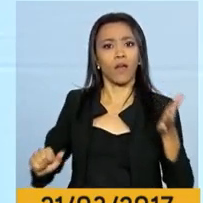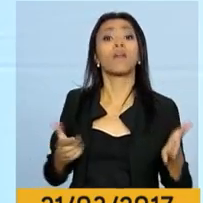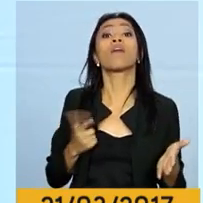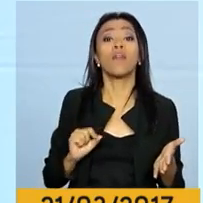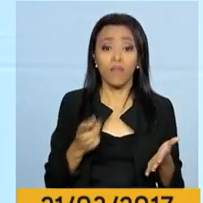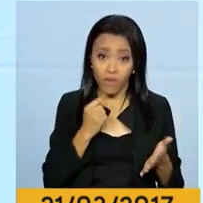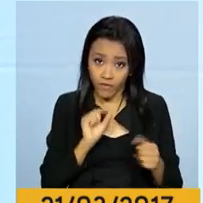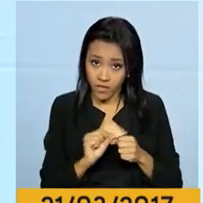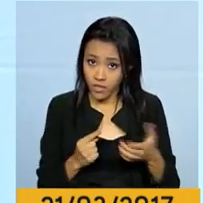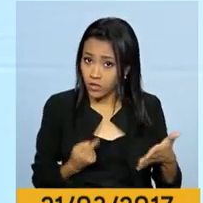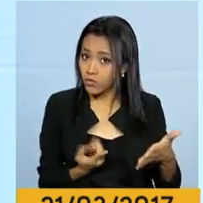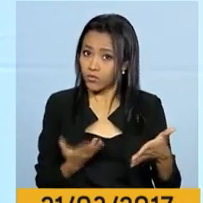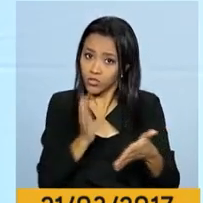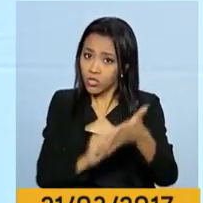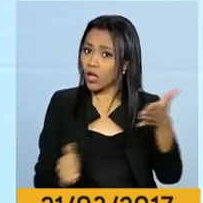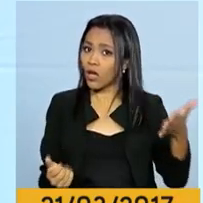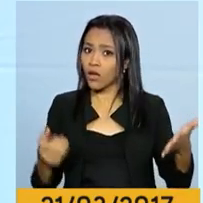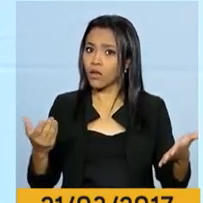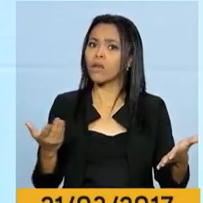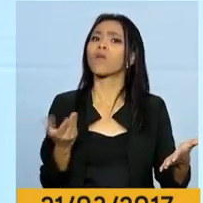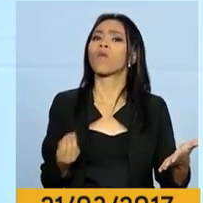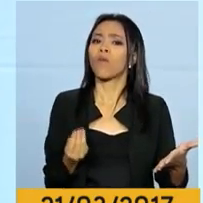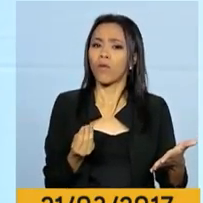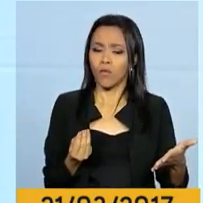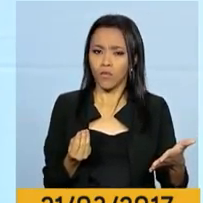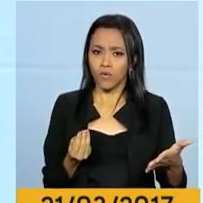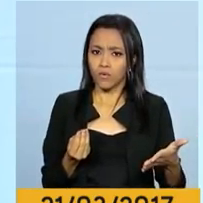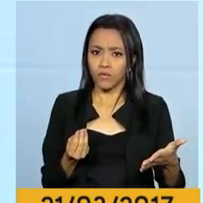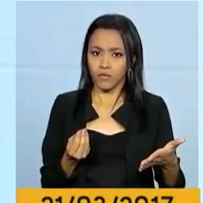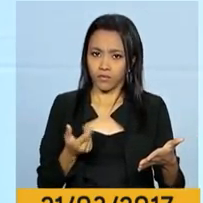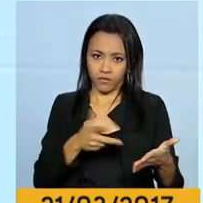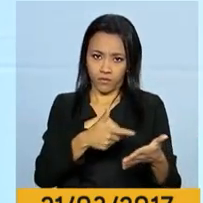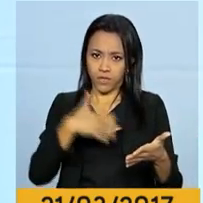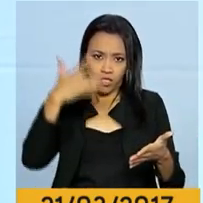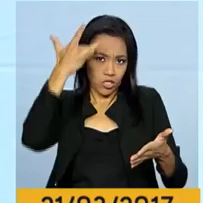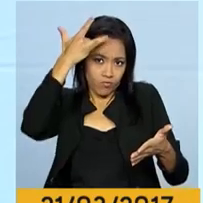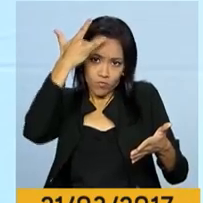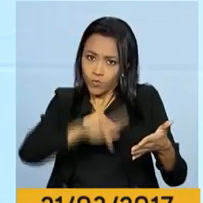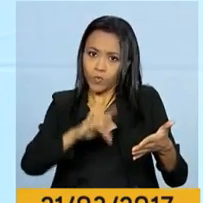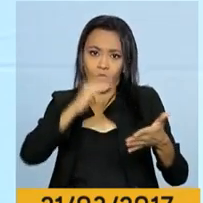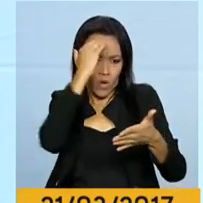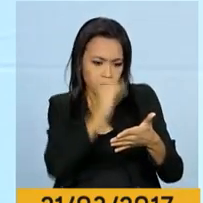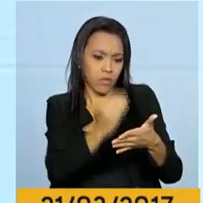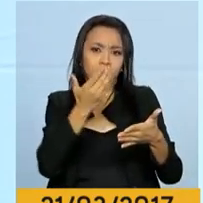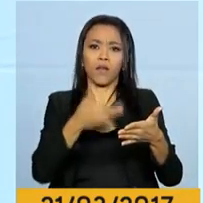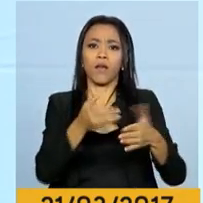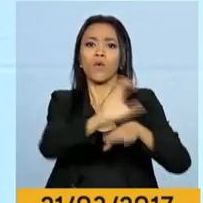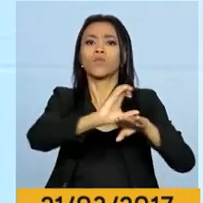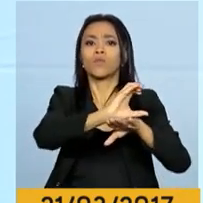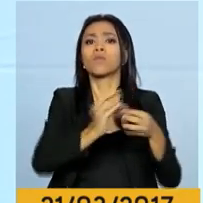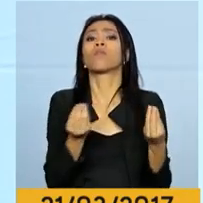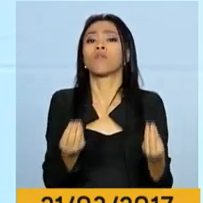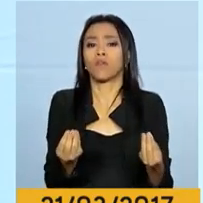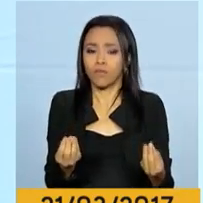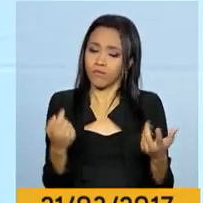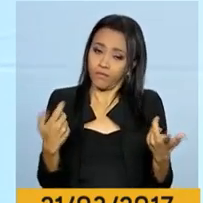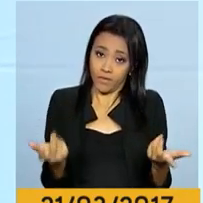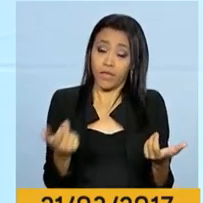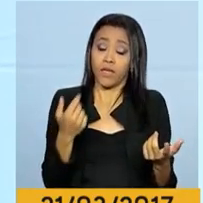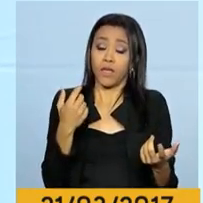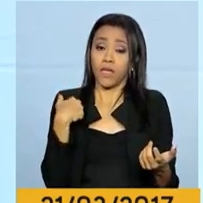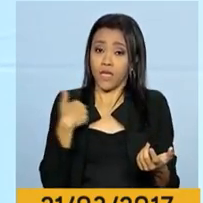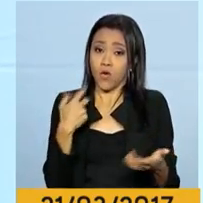vai violar, ousar, quem vai ousar violar o texto constitucional? E é curioso notar, eu verifiquei isso algum tempo